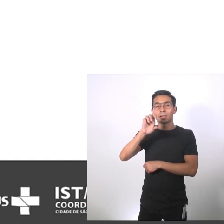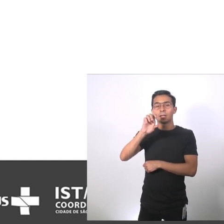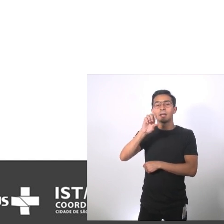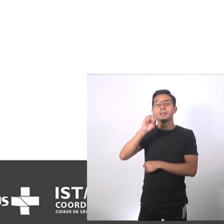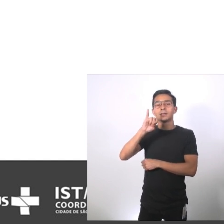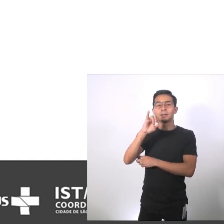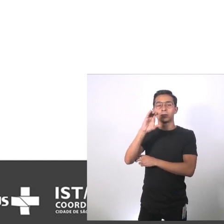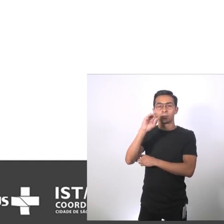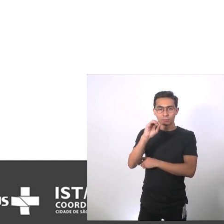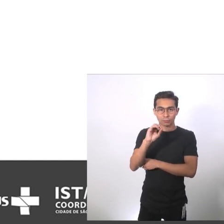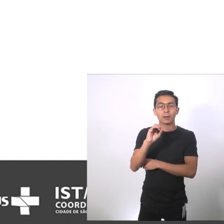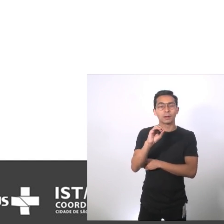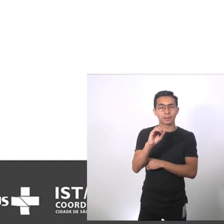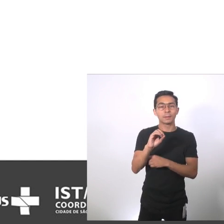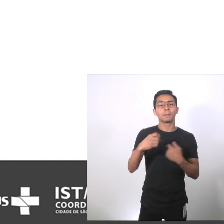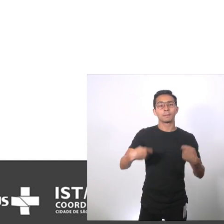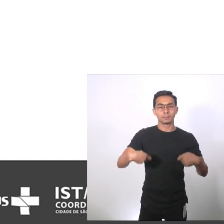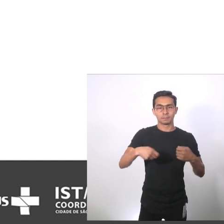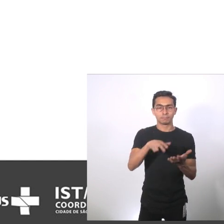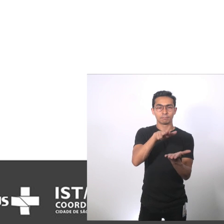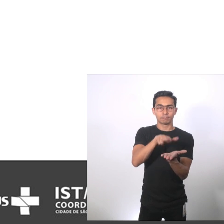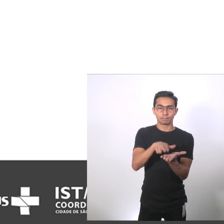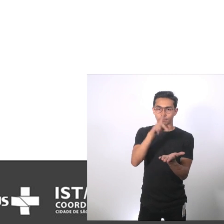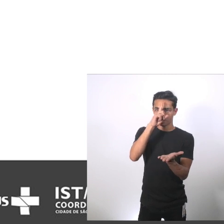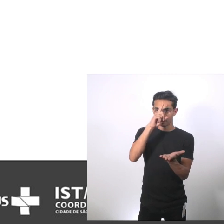oral. Próximo.